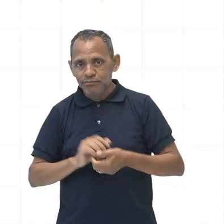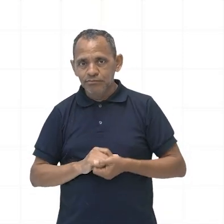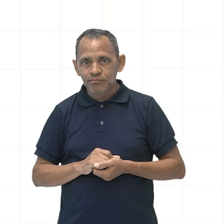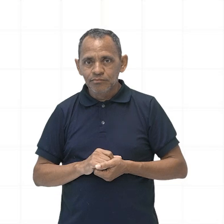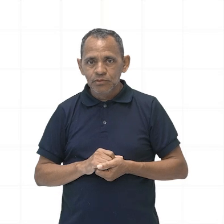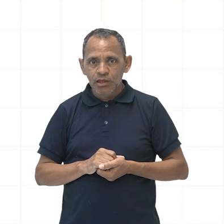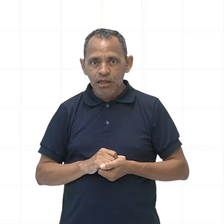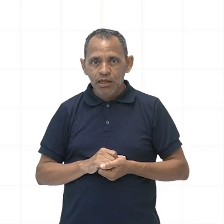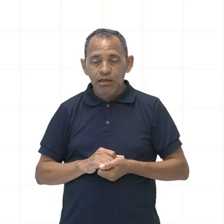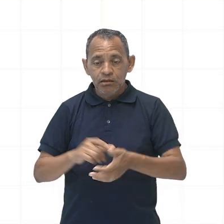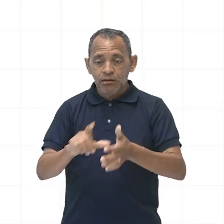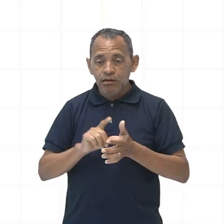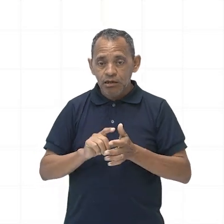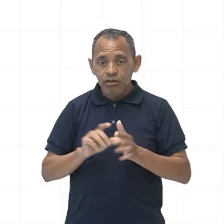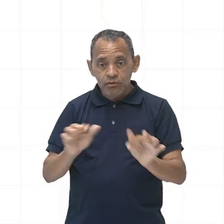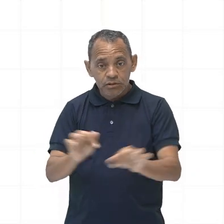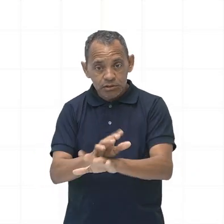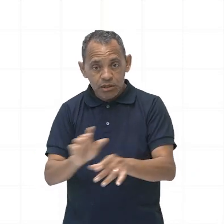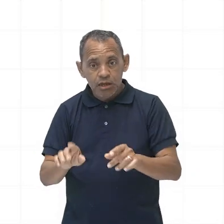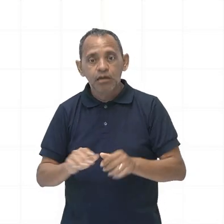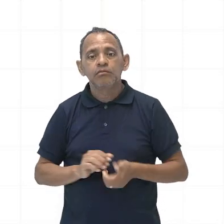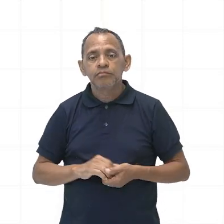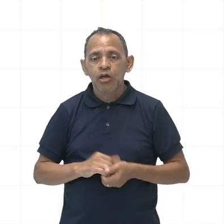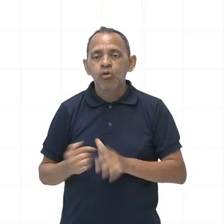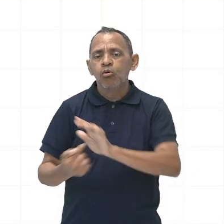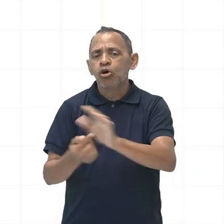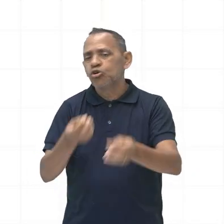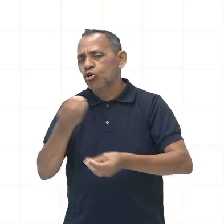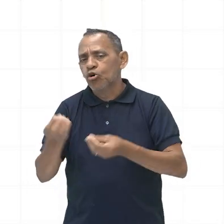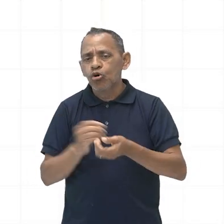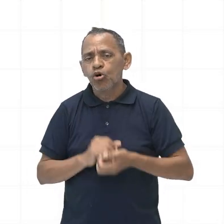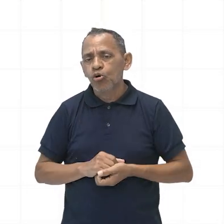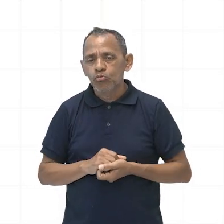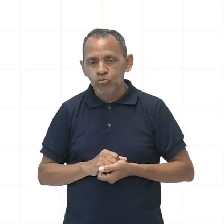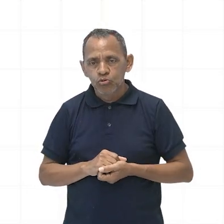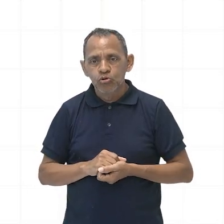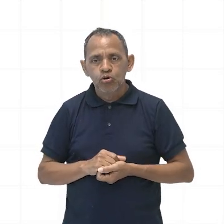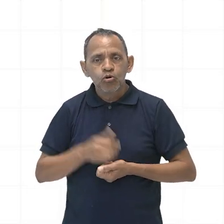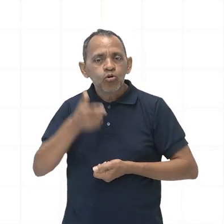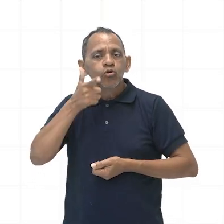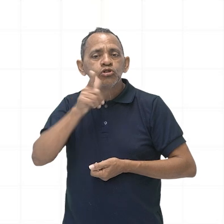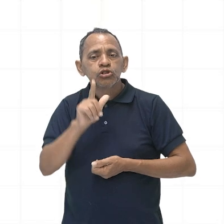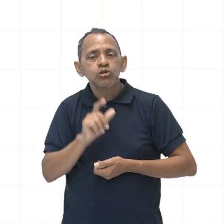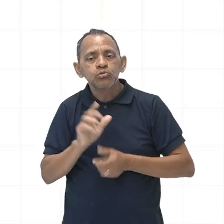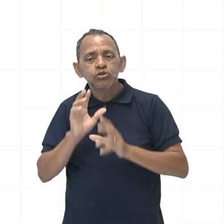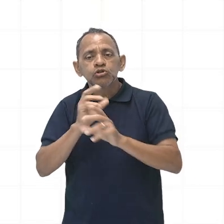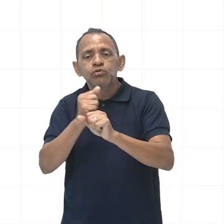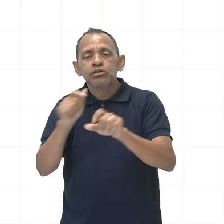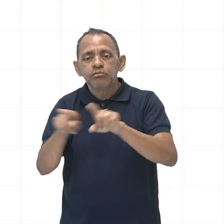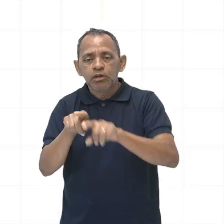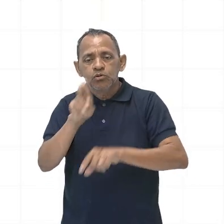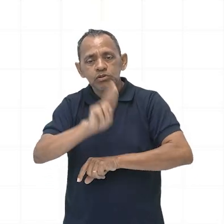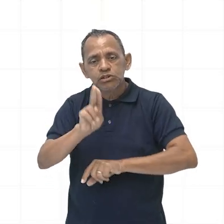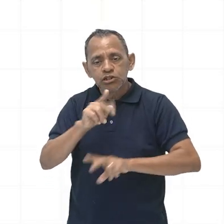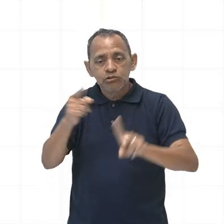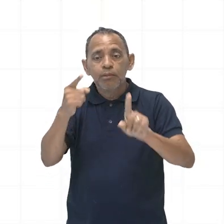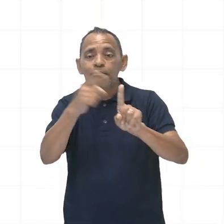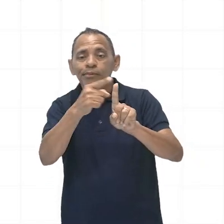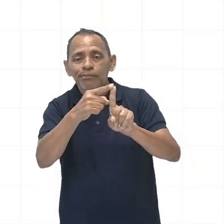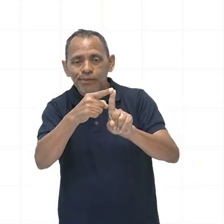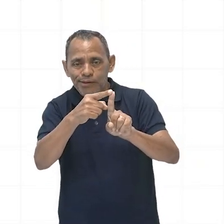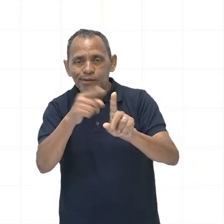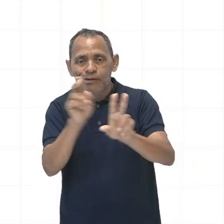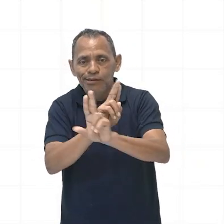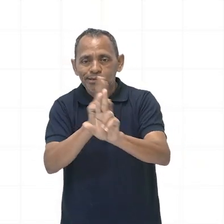que dava para fazer também utilizando a primeira relação. Dava para descobrir o B utilizando a primeira relação. Por quê?